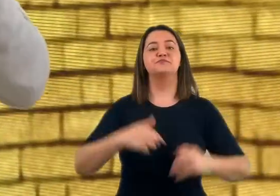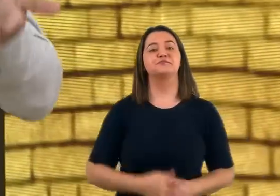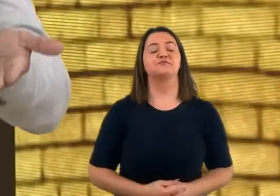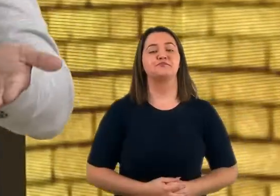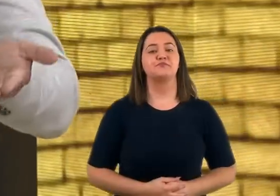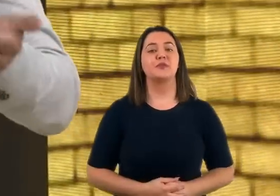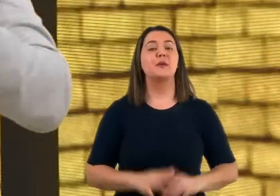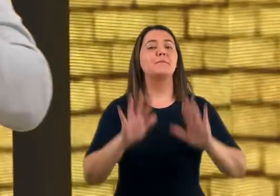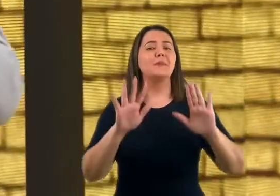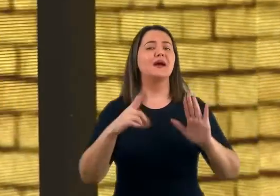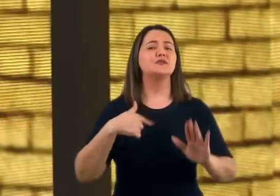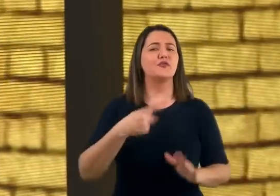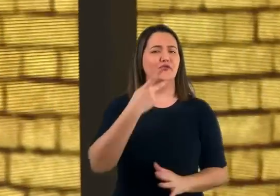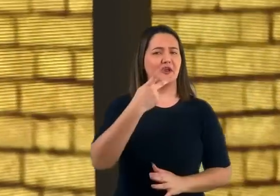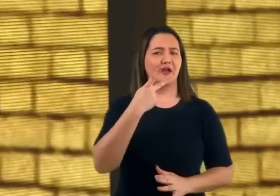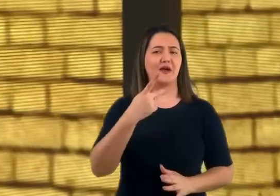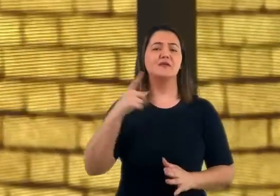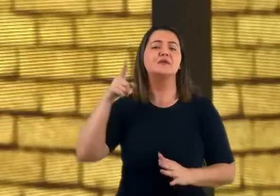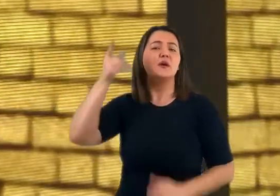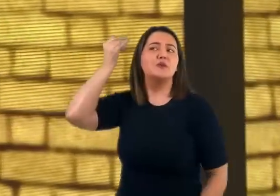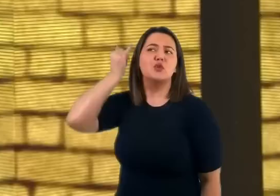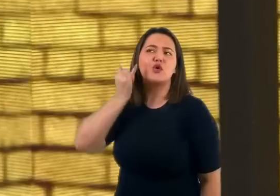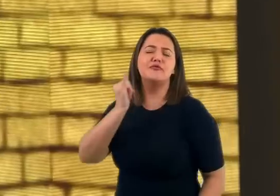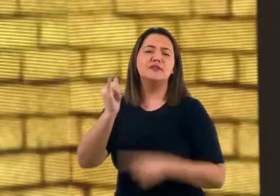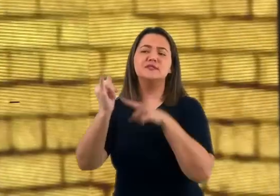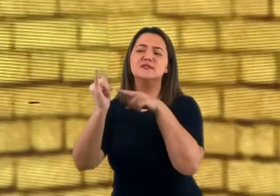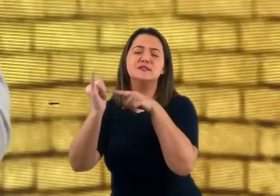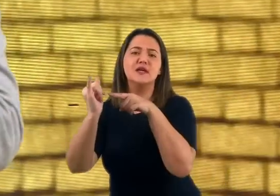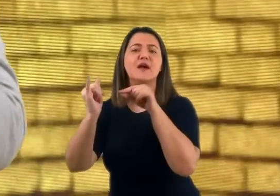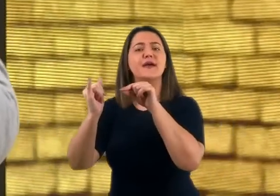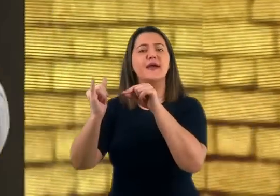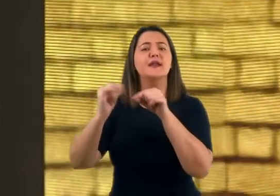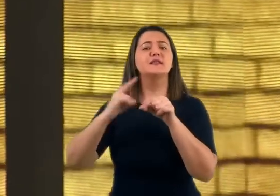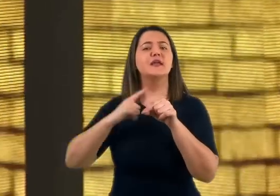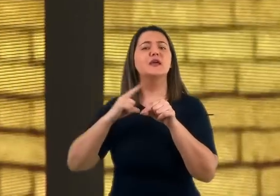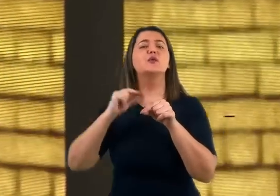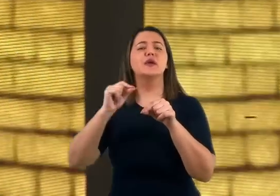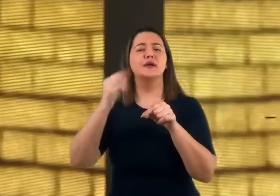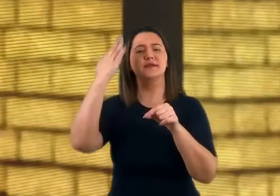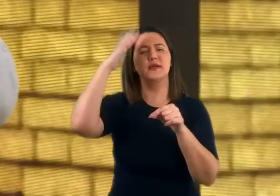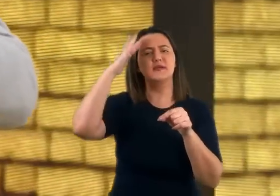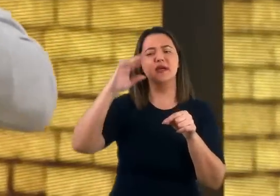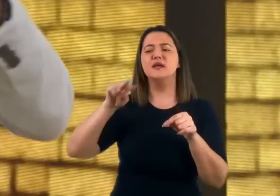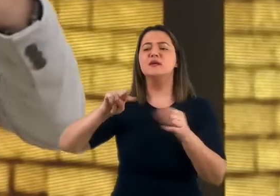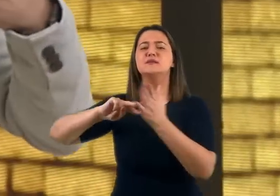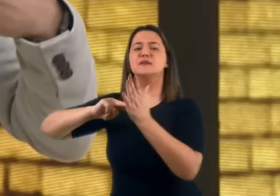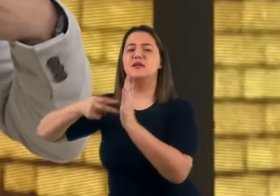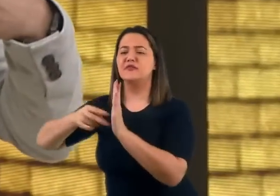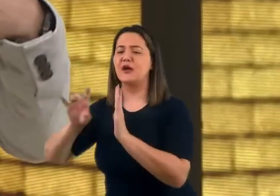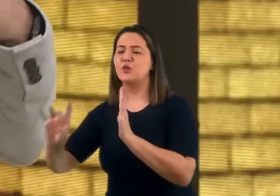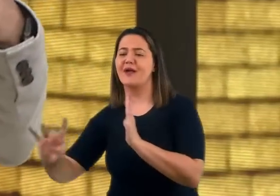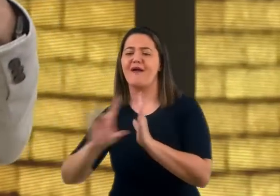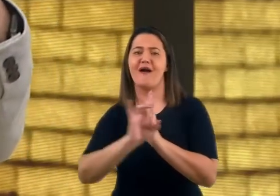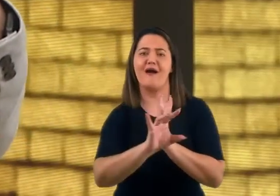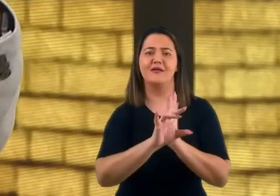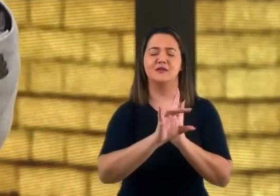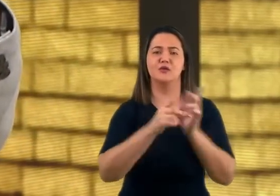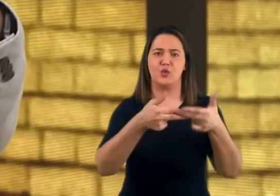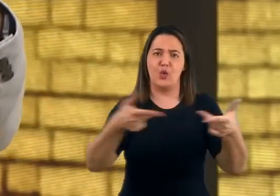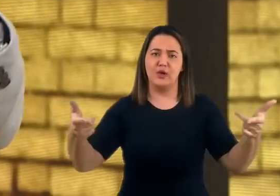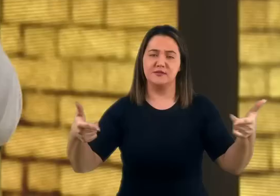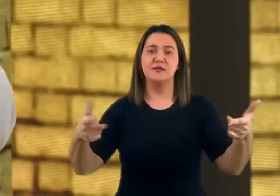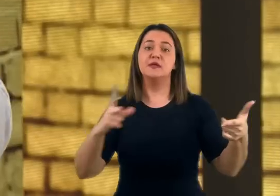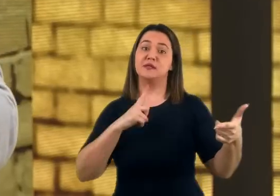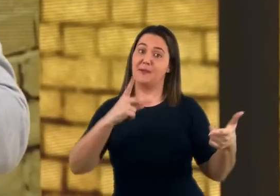Antíoco Epifânio, aquele que eu já falei várias vezes atrás, porque esta interpretação que pensa que a profecia alude a